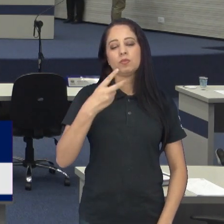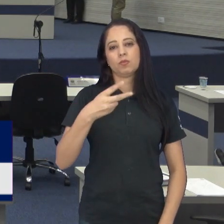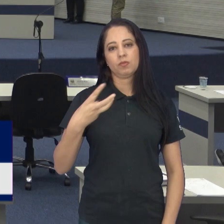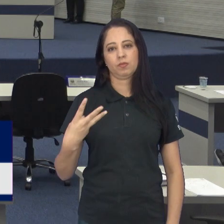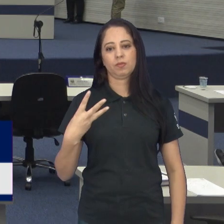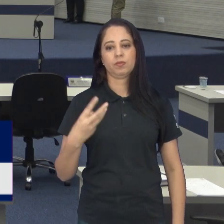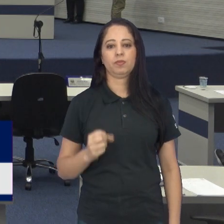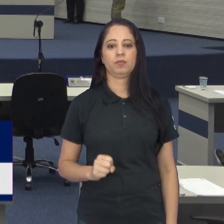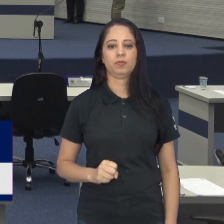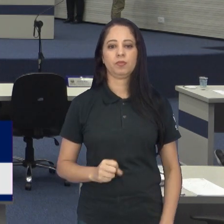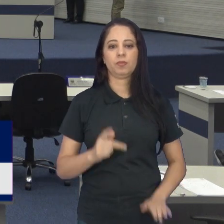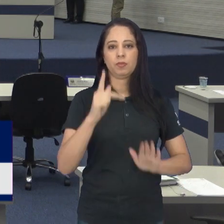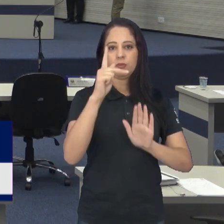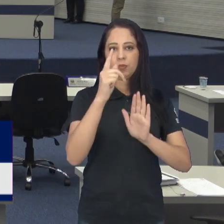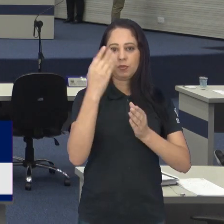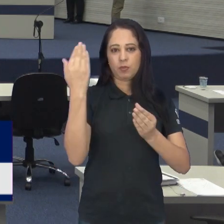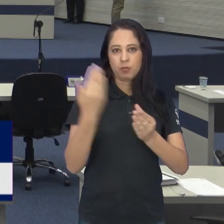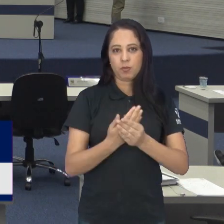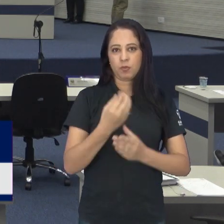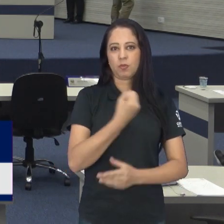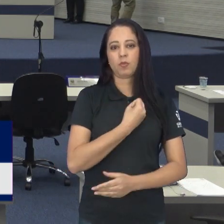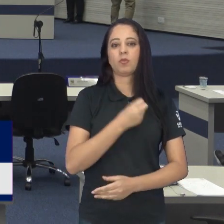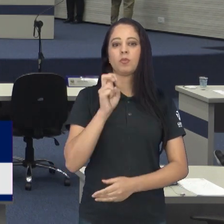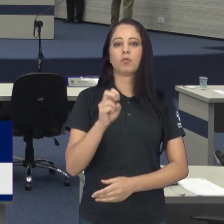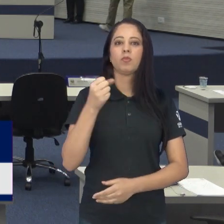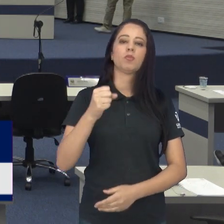25 de maio de 2023. Processo número